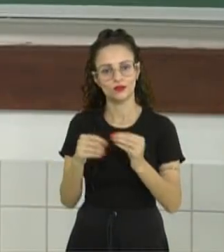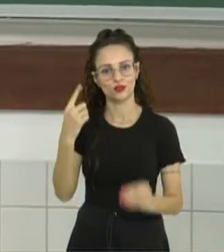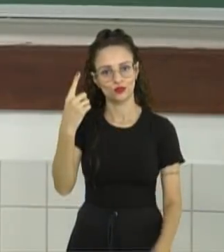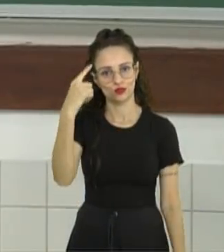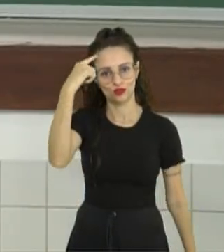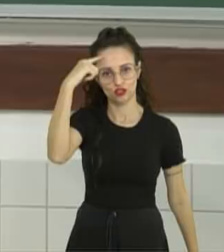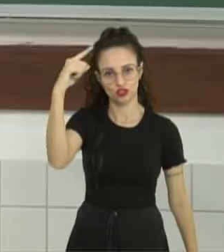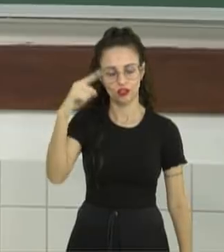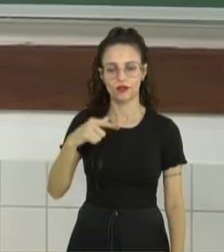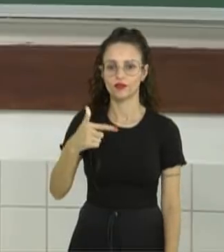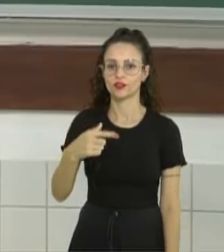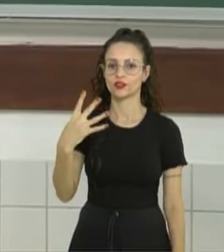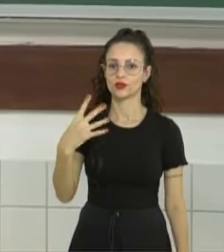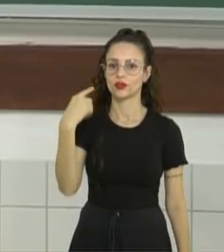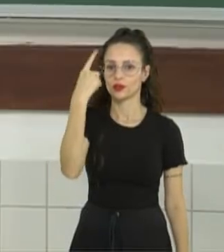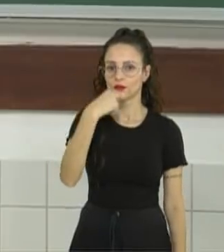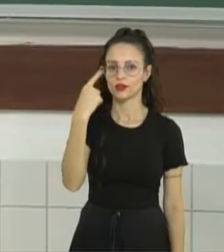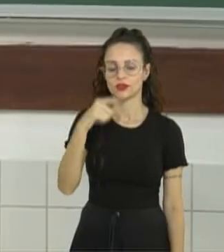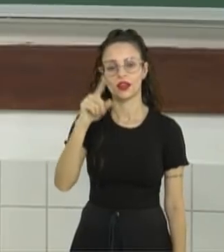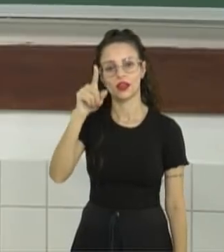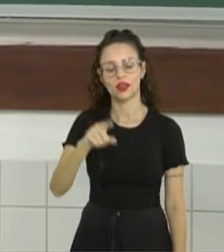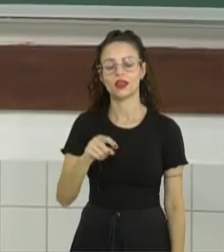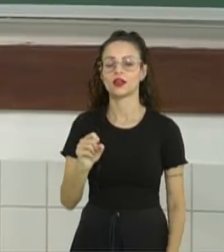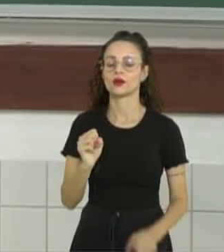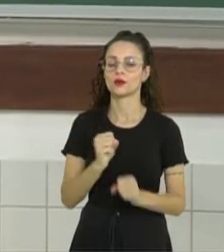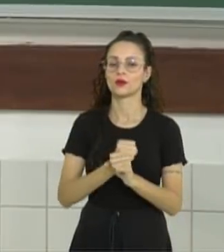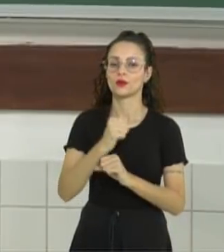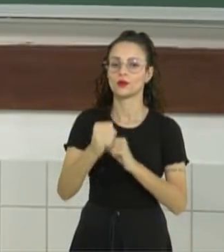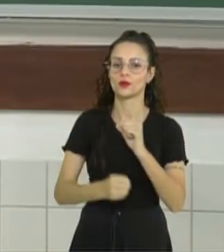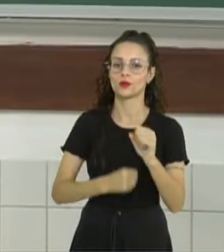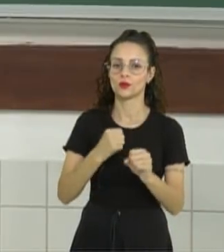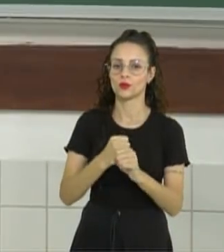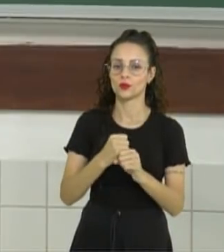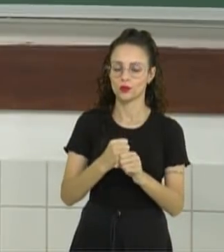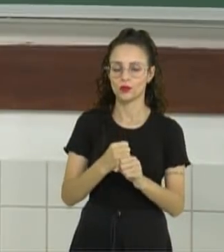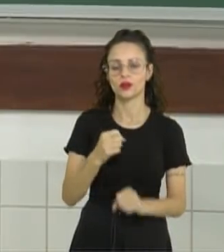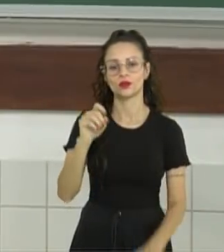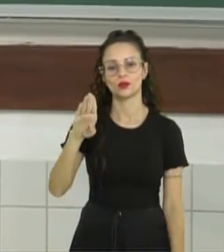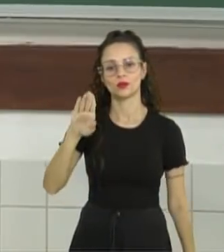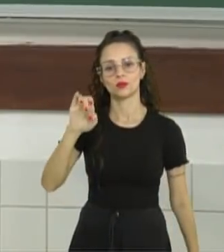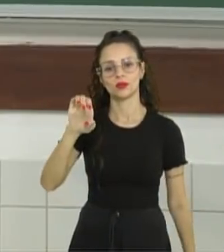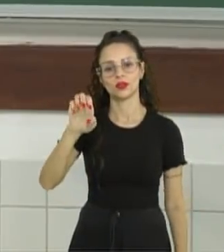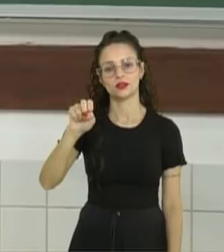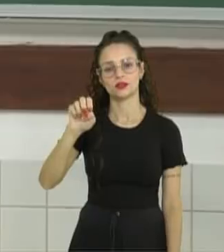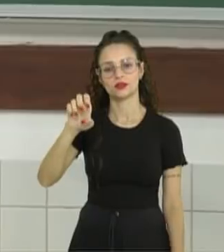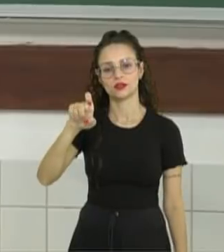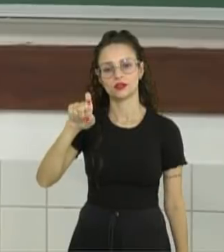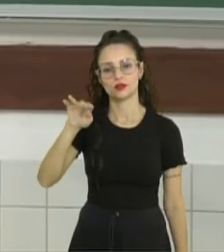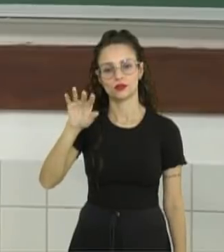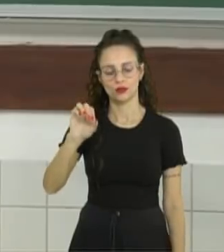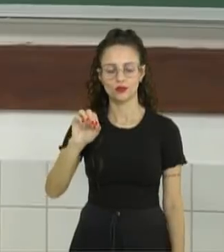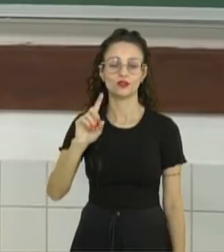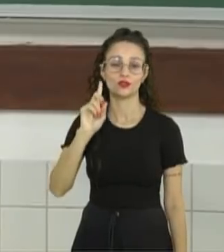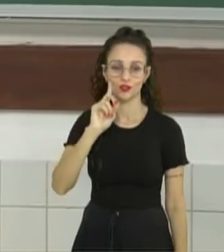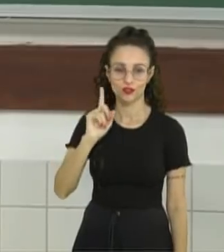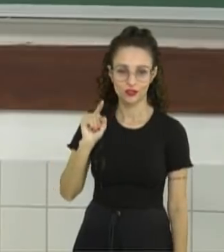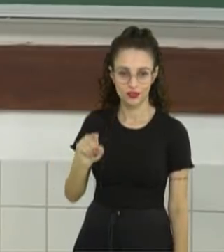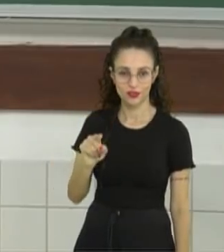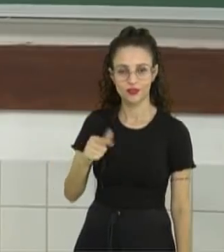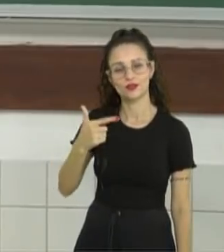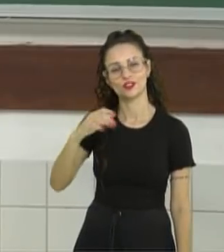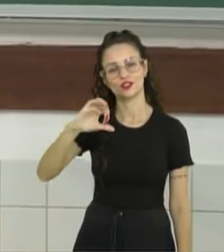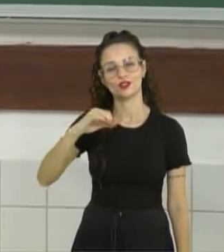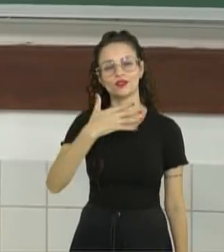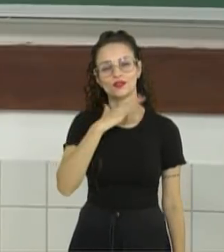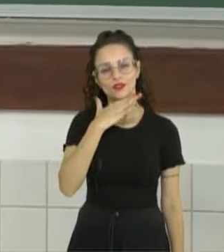dia, 24 horas. É o famoso ano bissexto, o 29 de fevereiro. O dia, como diz o outro, que quem nasce aí vai fazer